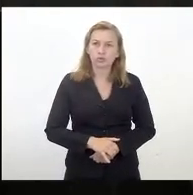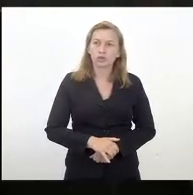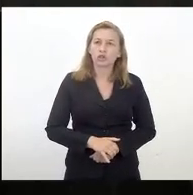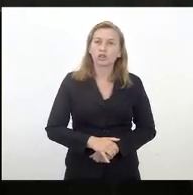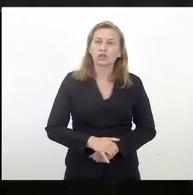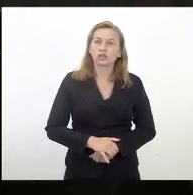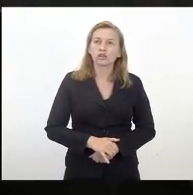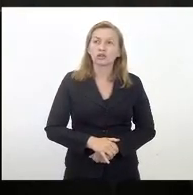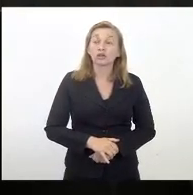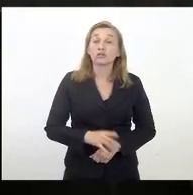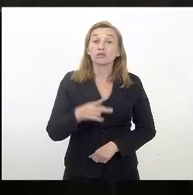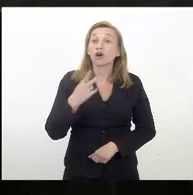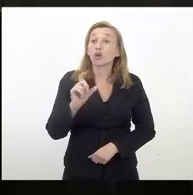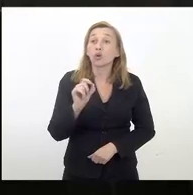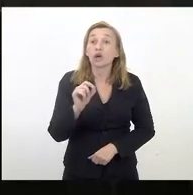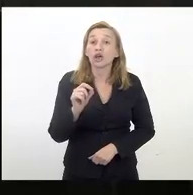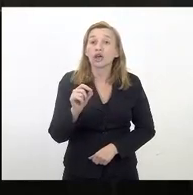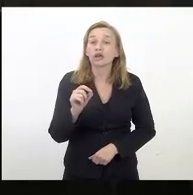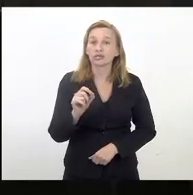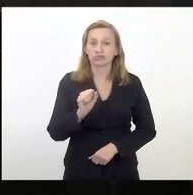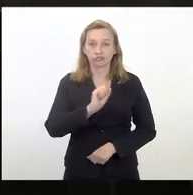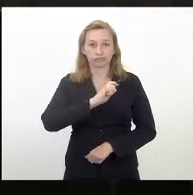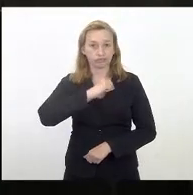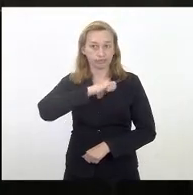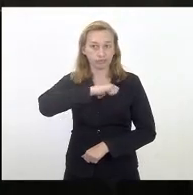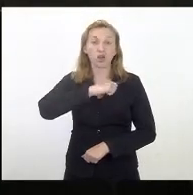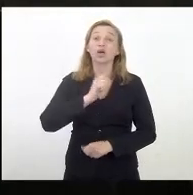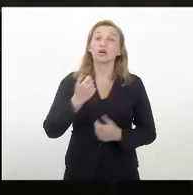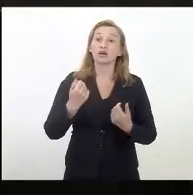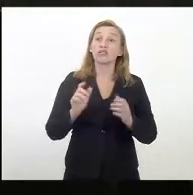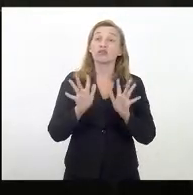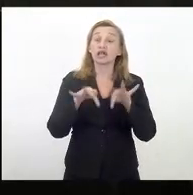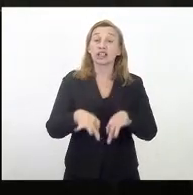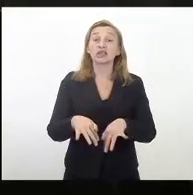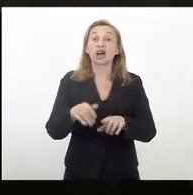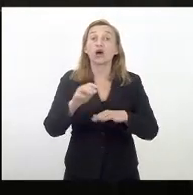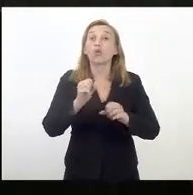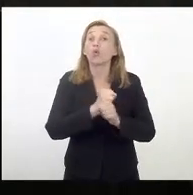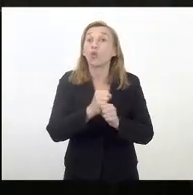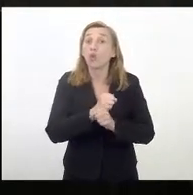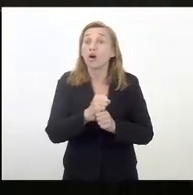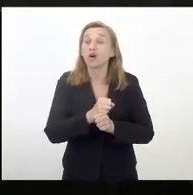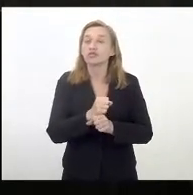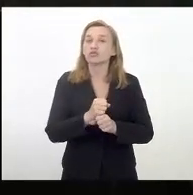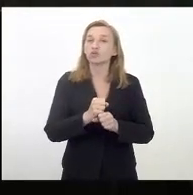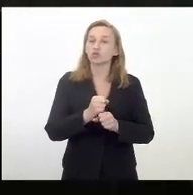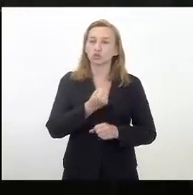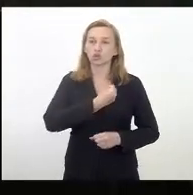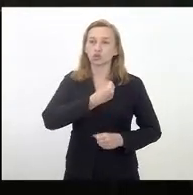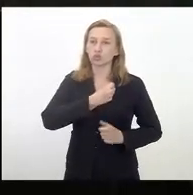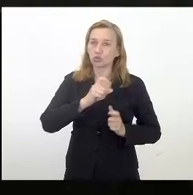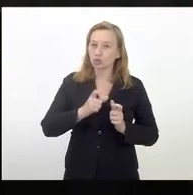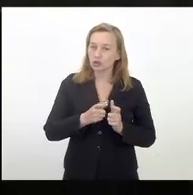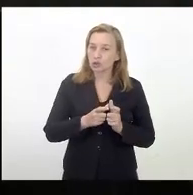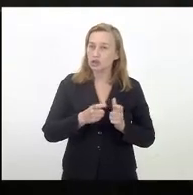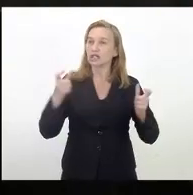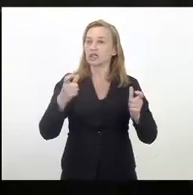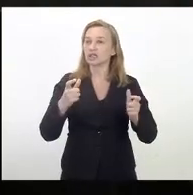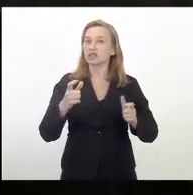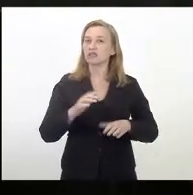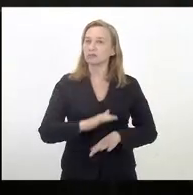que indica que essas receitas vão fechar o ano com crescimento superior